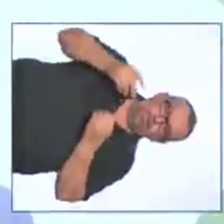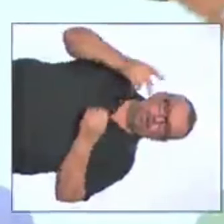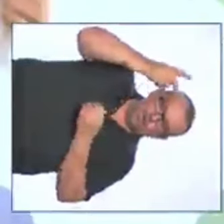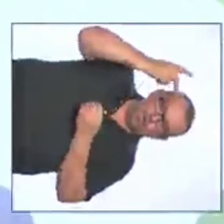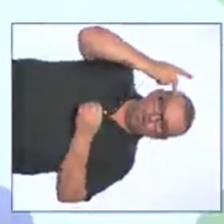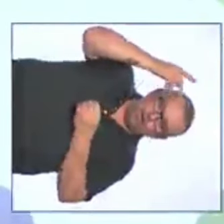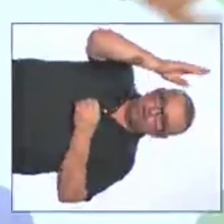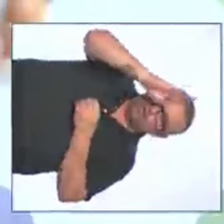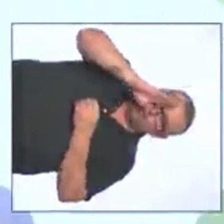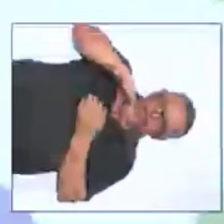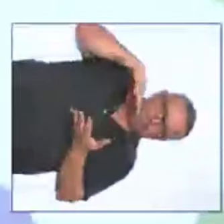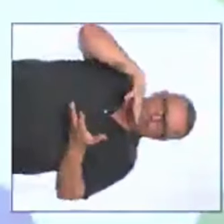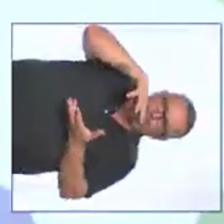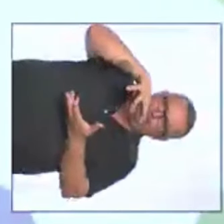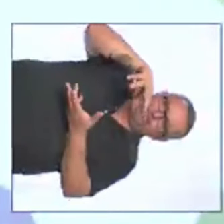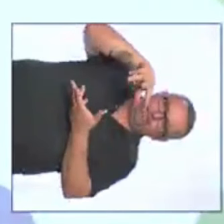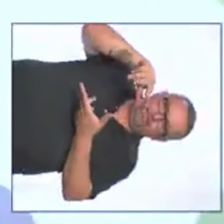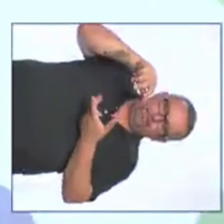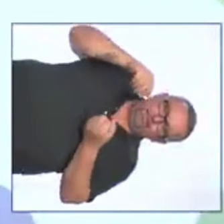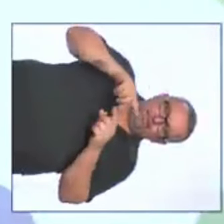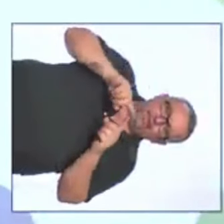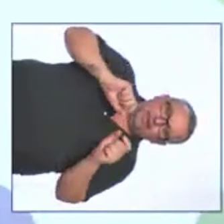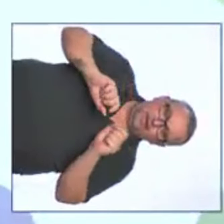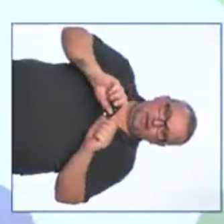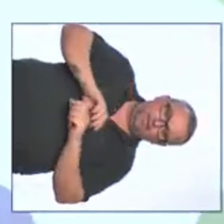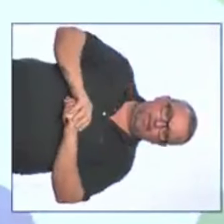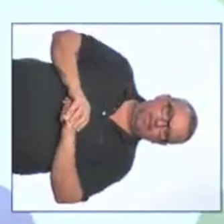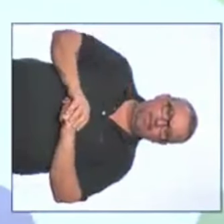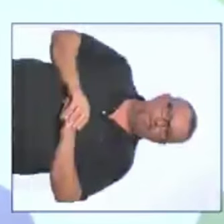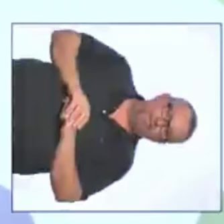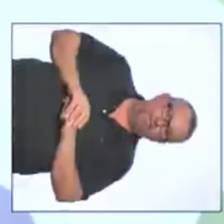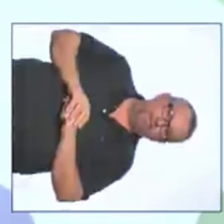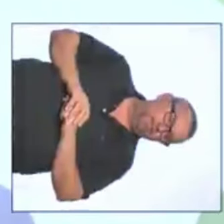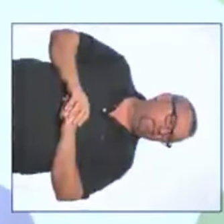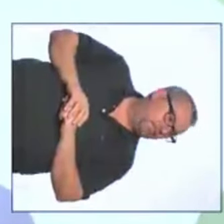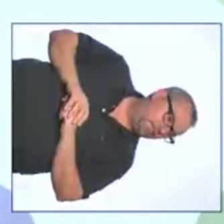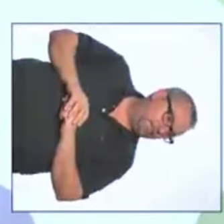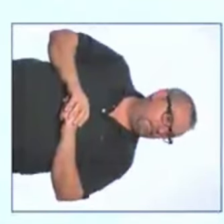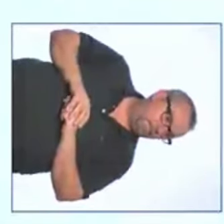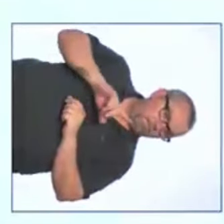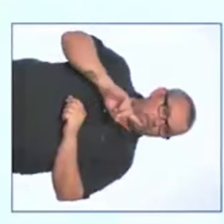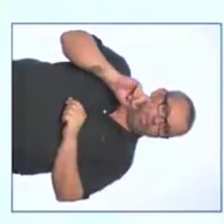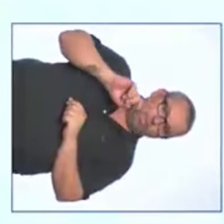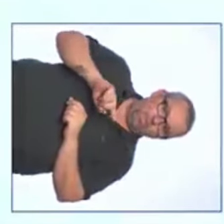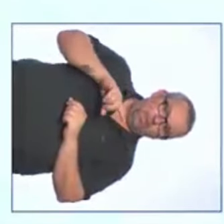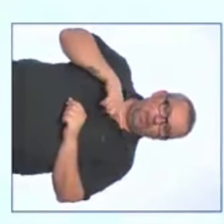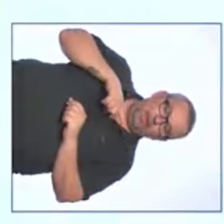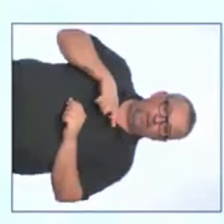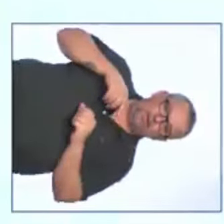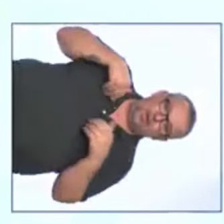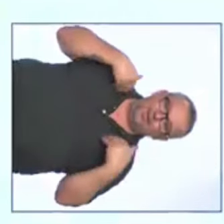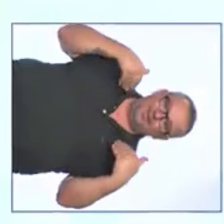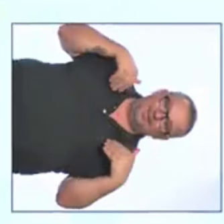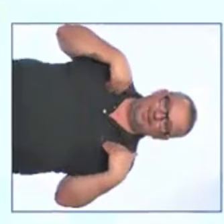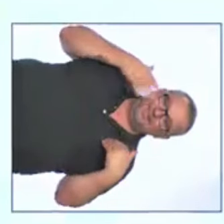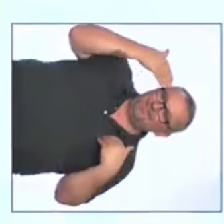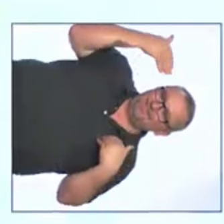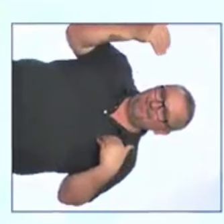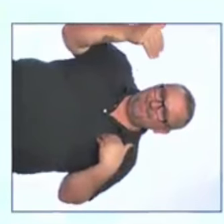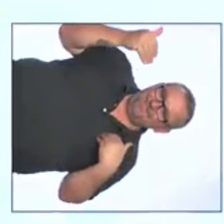Paulo do Brasil do mundo e afins tem alguma dúvida aí ou está só alegria só sucesso